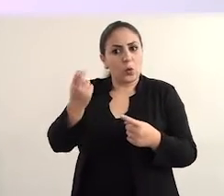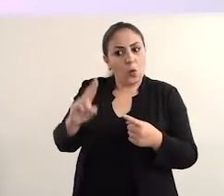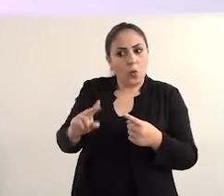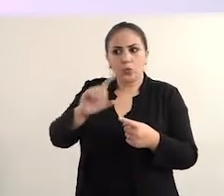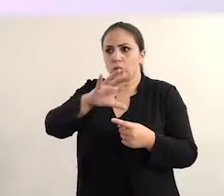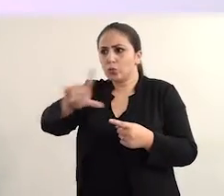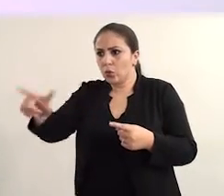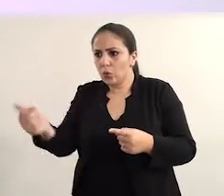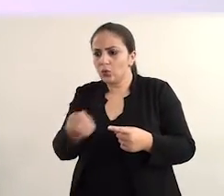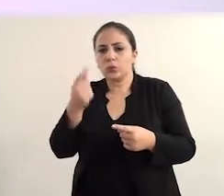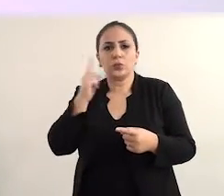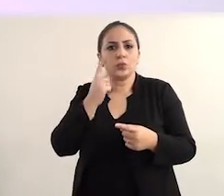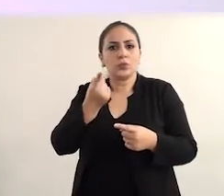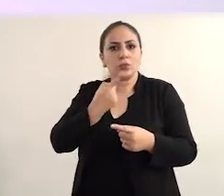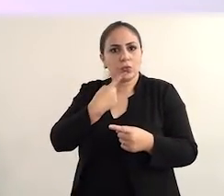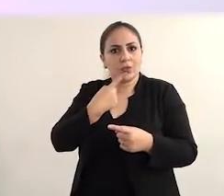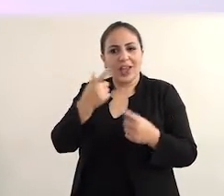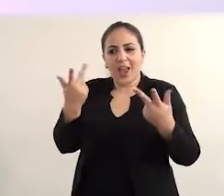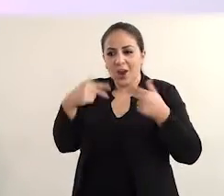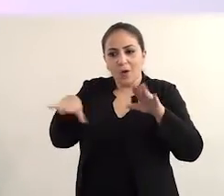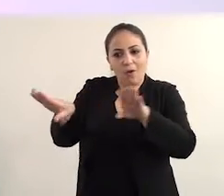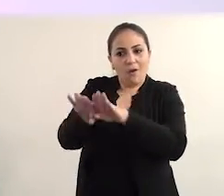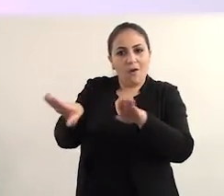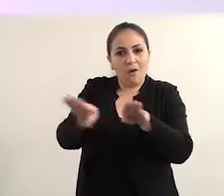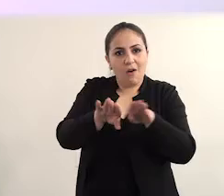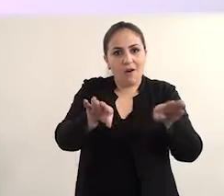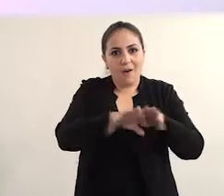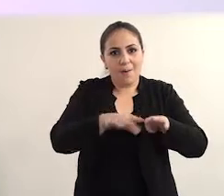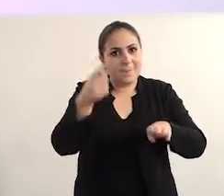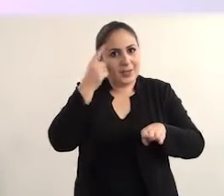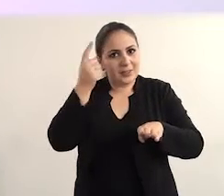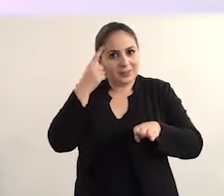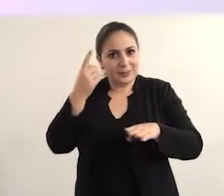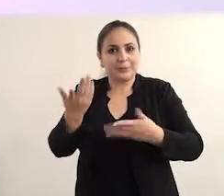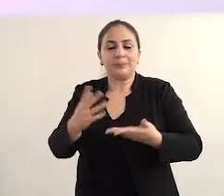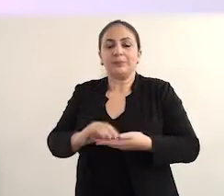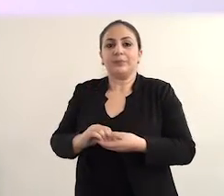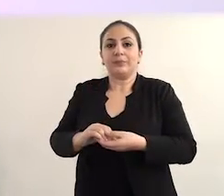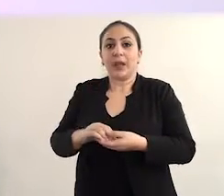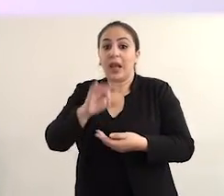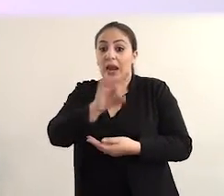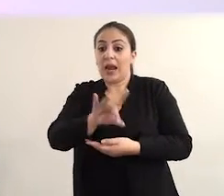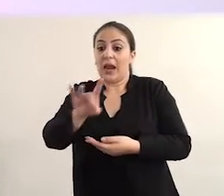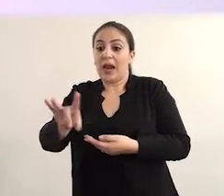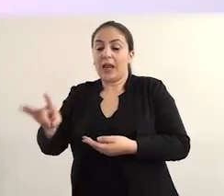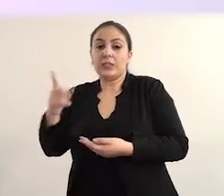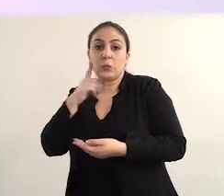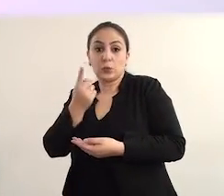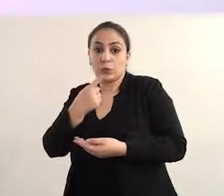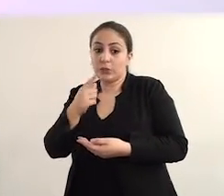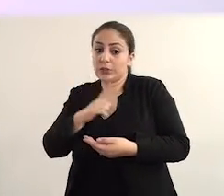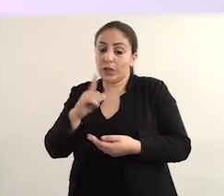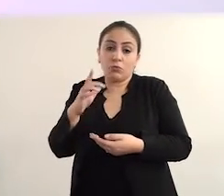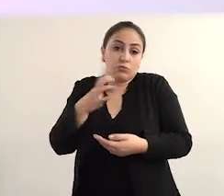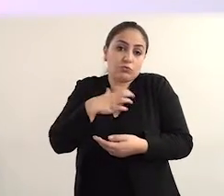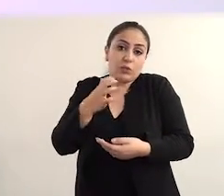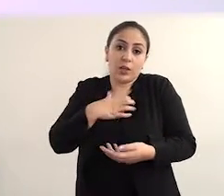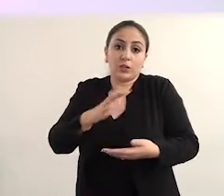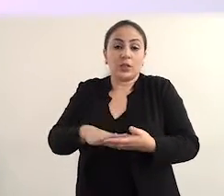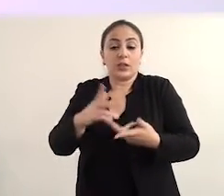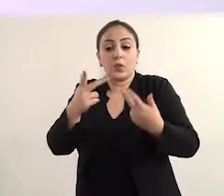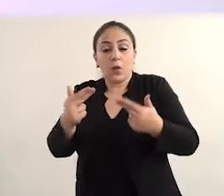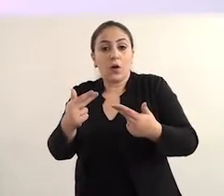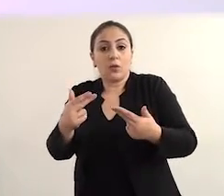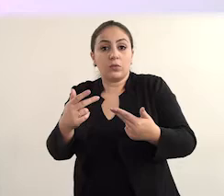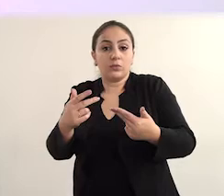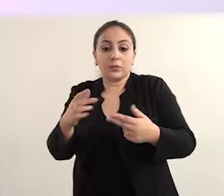são surdos, todos são iguais, né, no pensamento, eles pensam iguais. Cada surdo tem o seu jeitinho, tem a sua